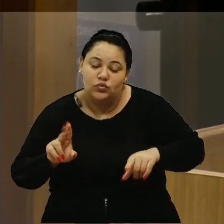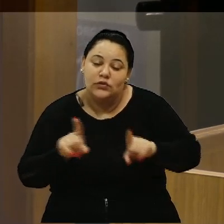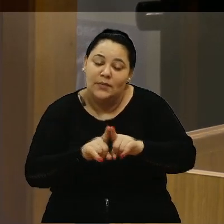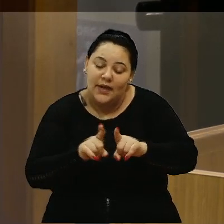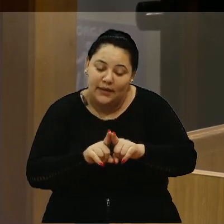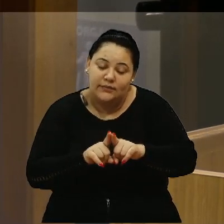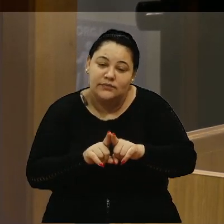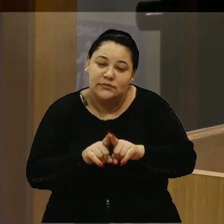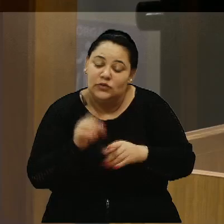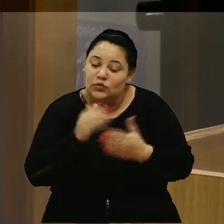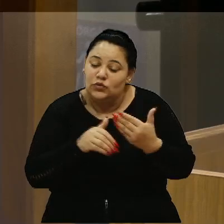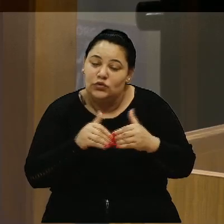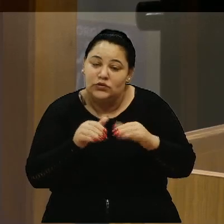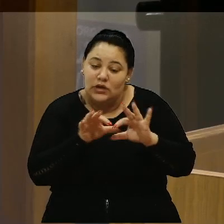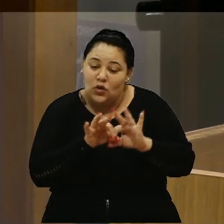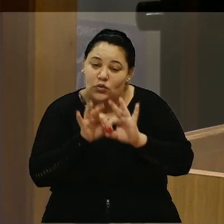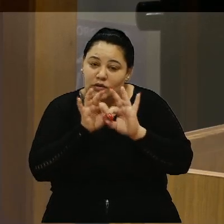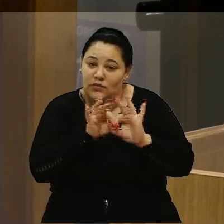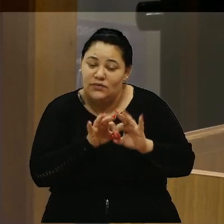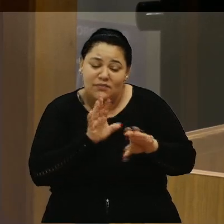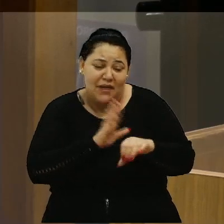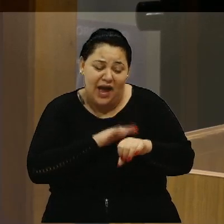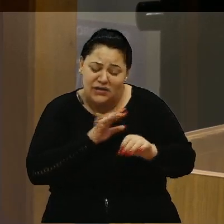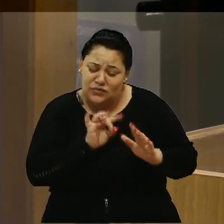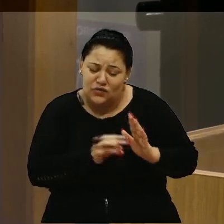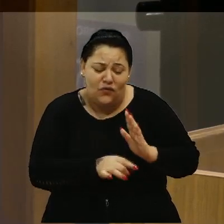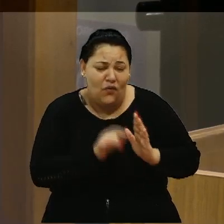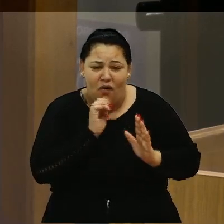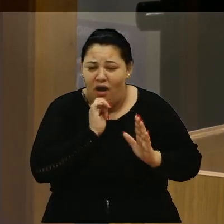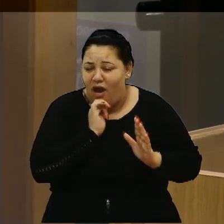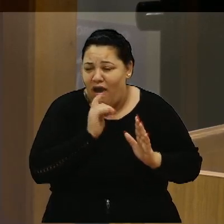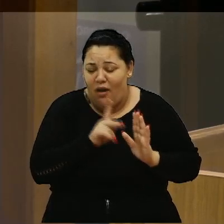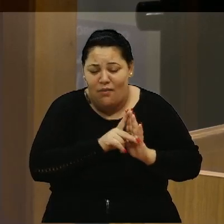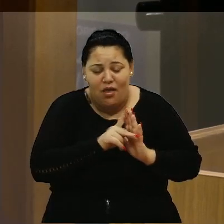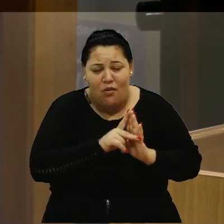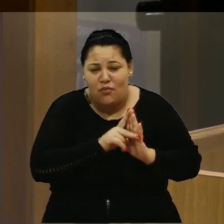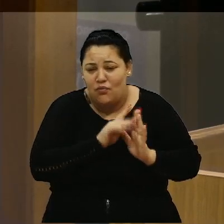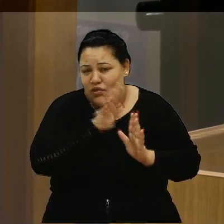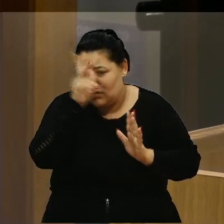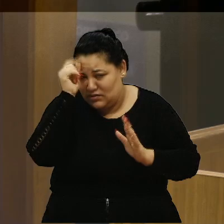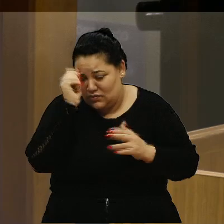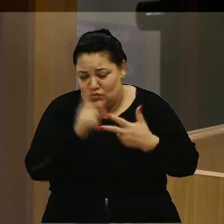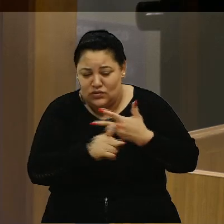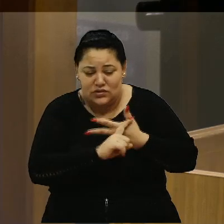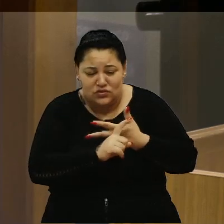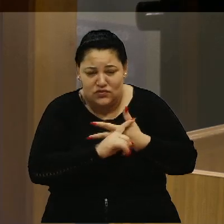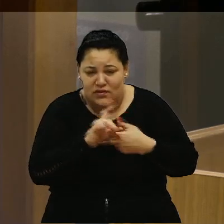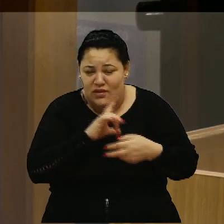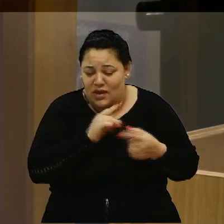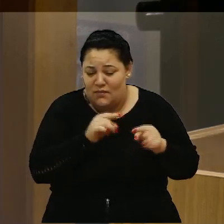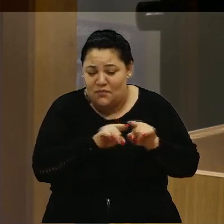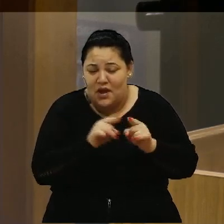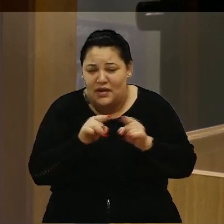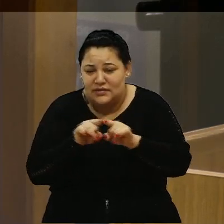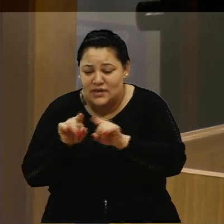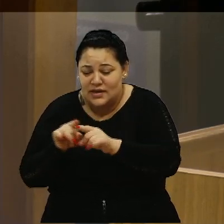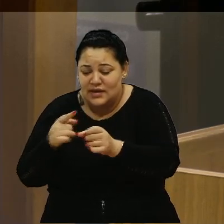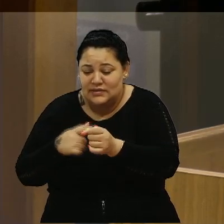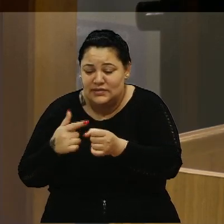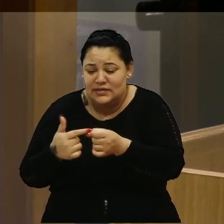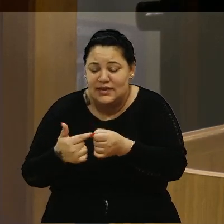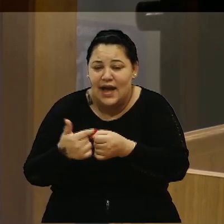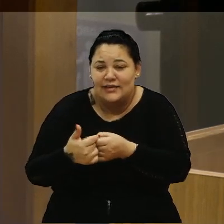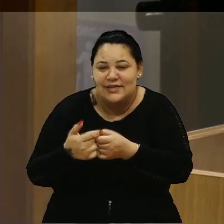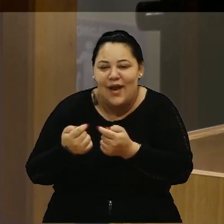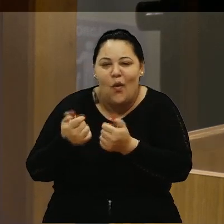essa ligação, e vou mais além, o nosso município, o nosso executivo, tem parceria, as chamadas cidades